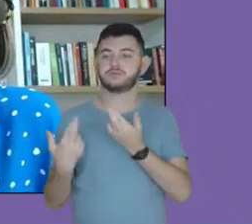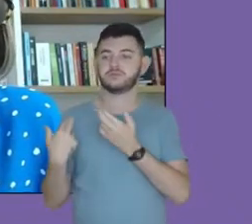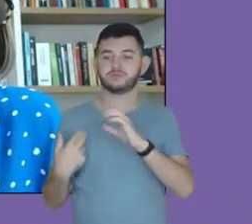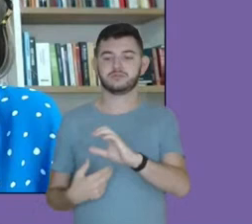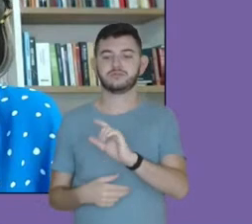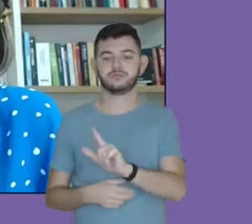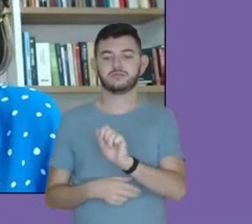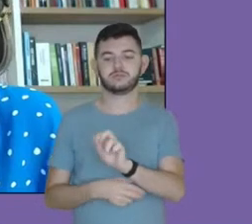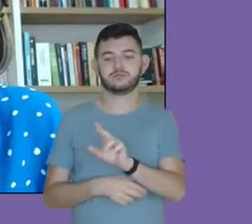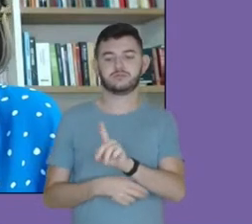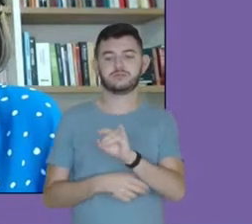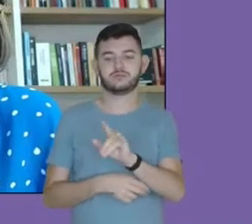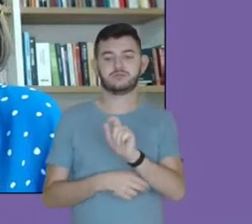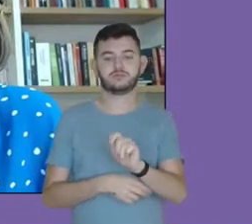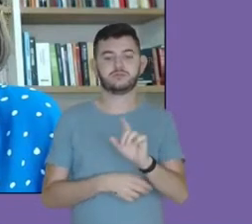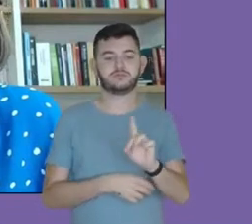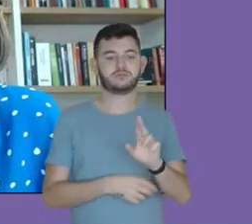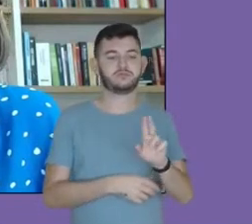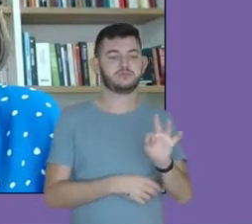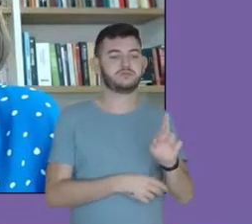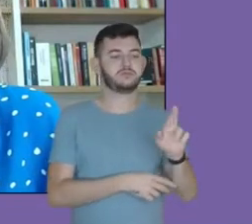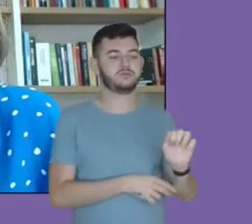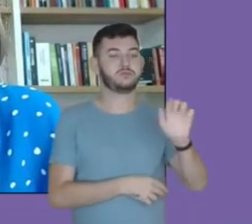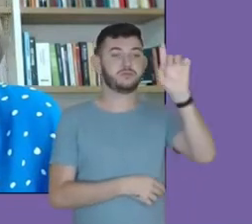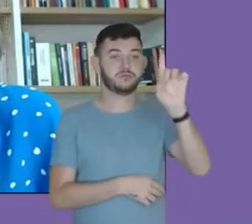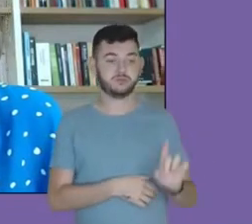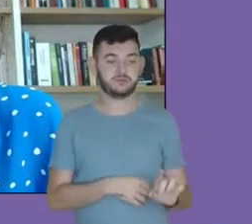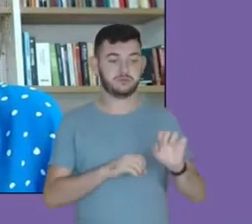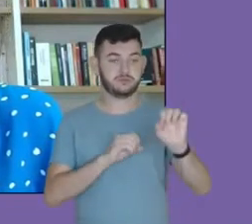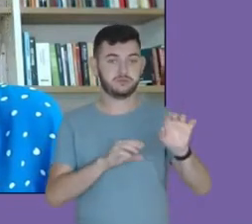Dutra, o direito à educação,